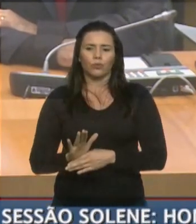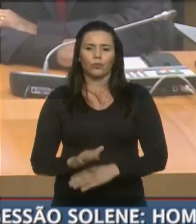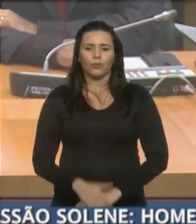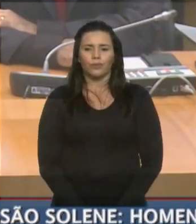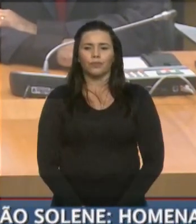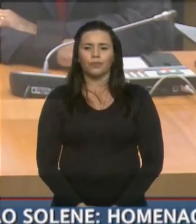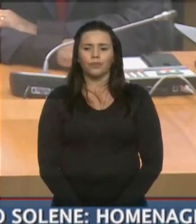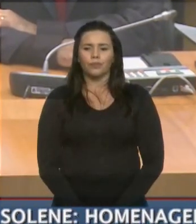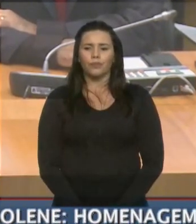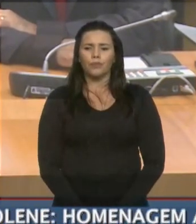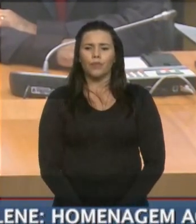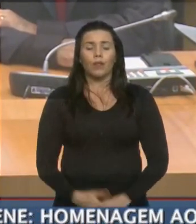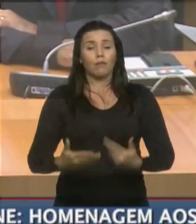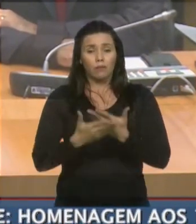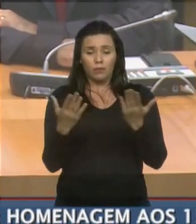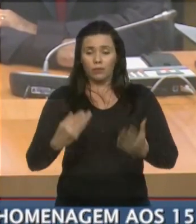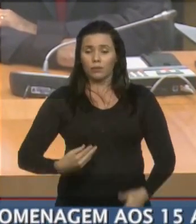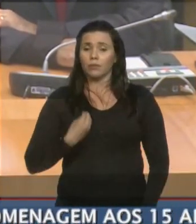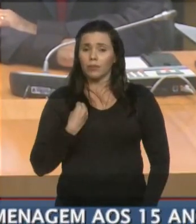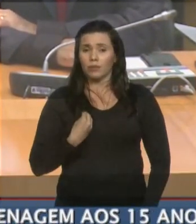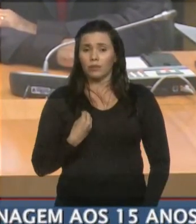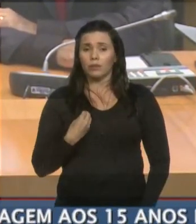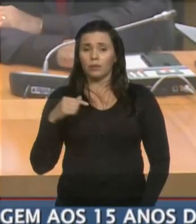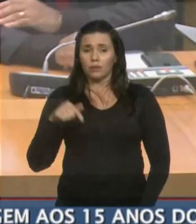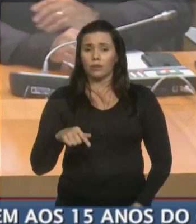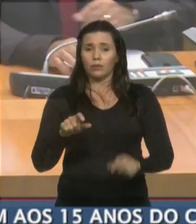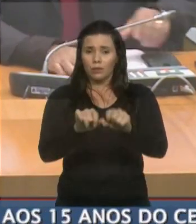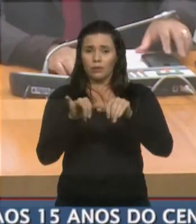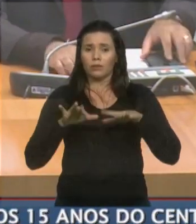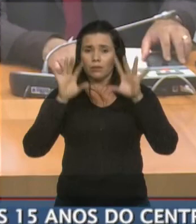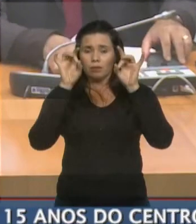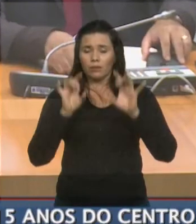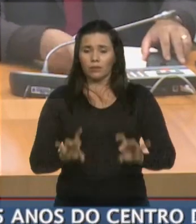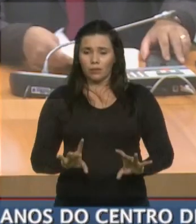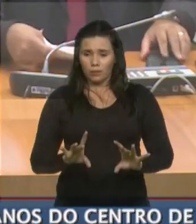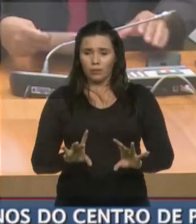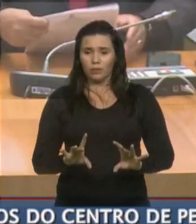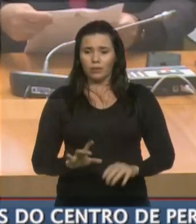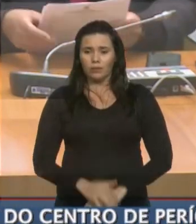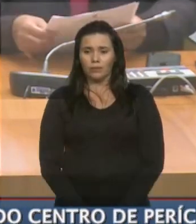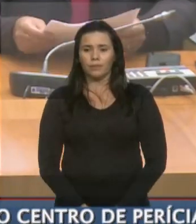se fazem presente aqui até este momento, contribuindo para a realização dessa